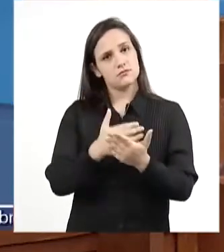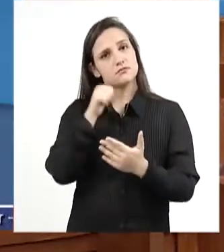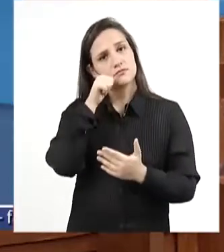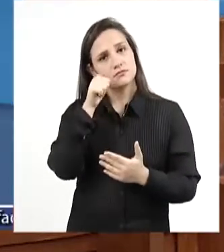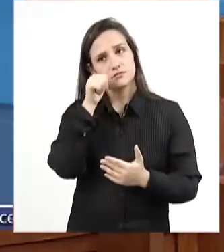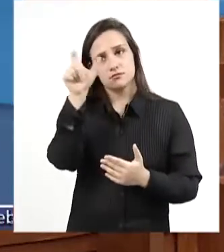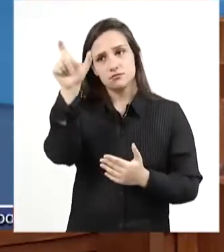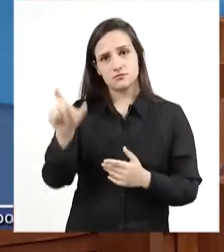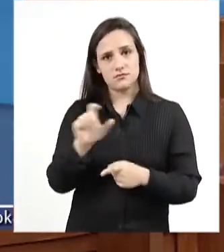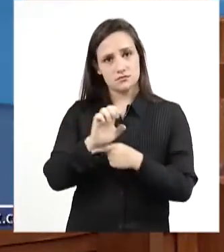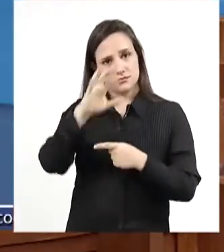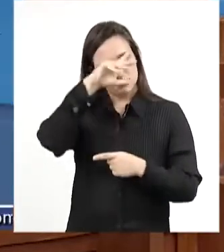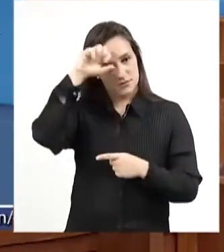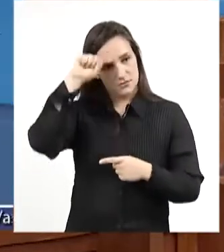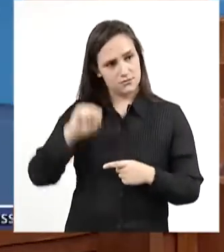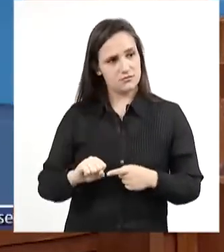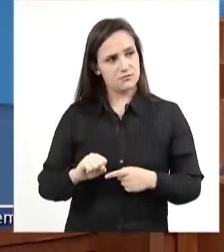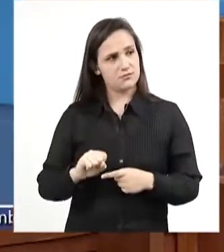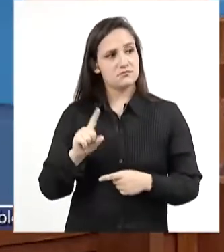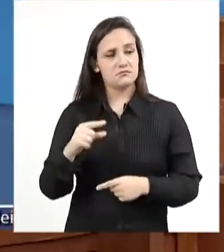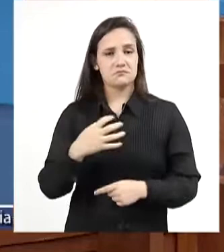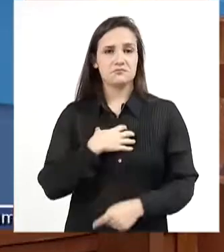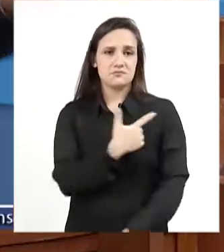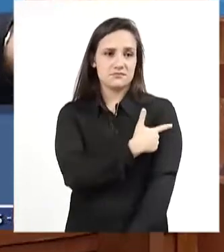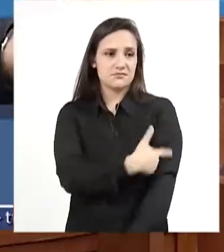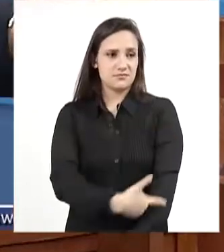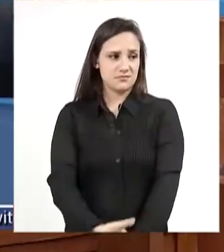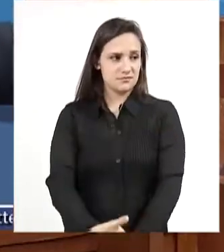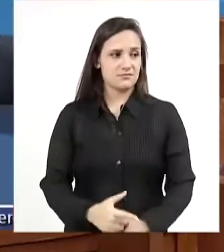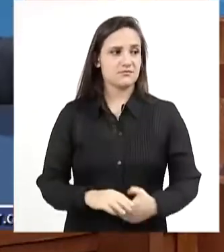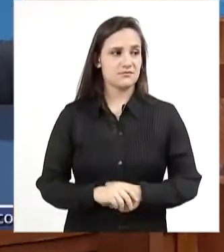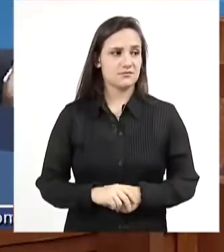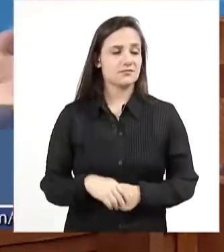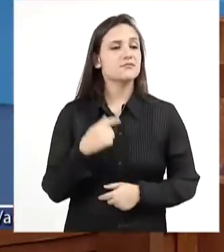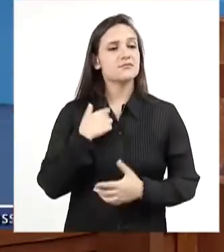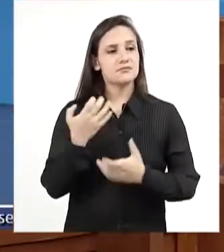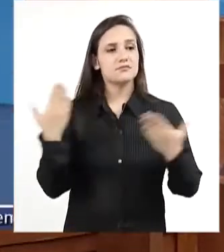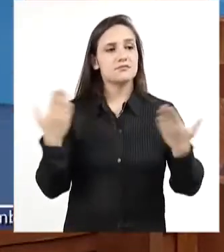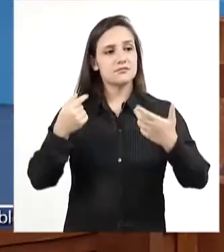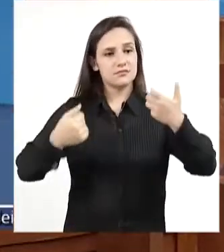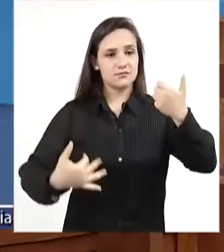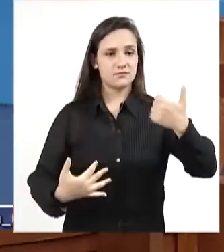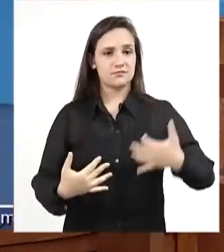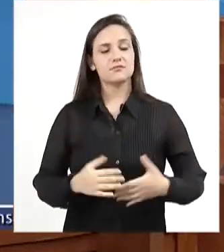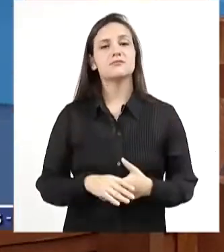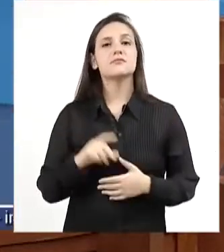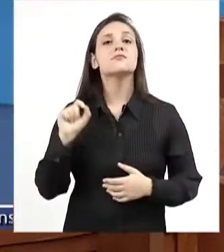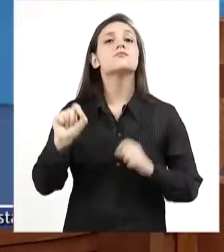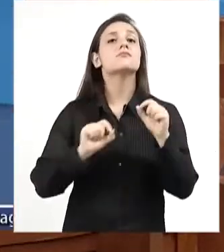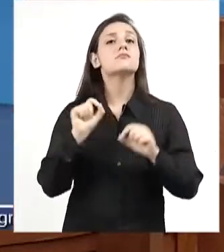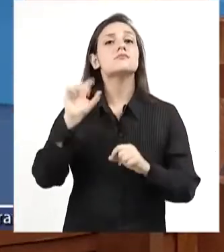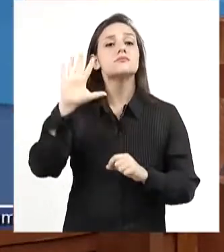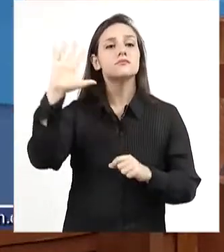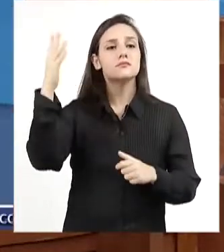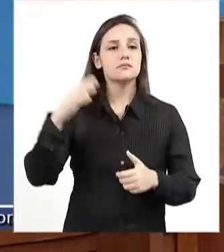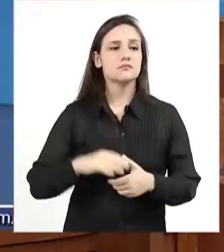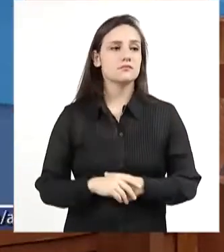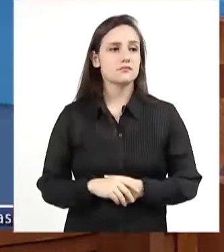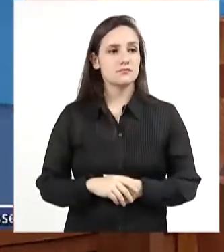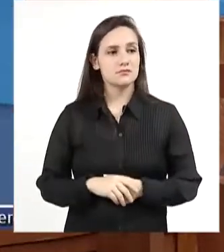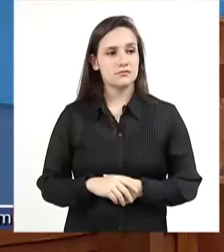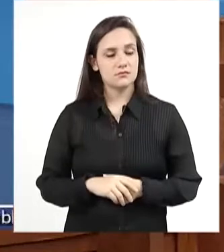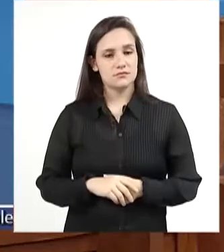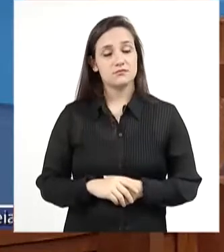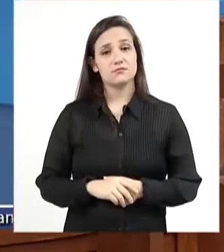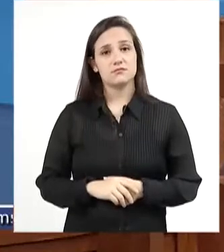sul-mato-grossense, educada, fica com vergonha. Eu quero explicar o que aconteceu. Primeiro, pegaram